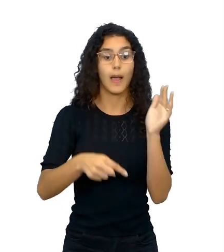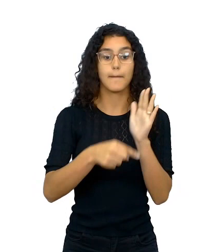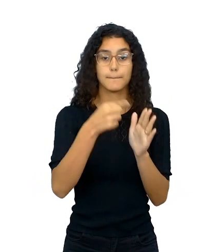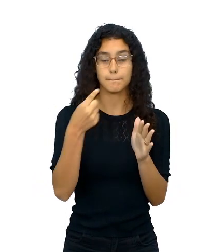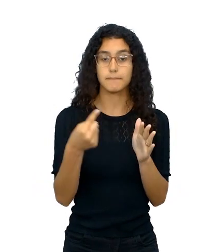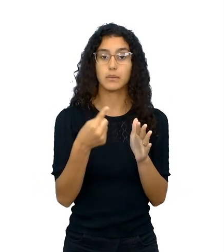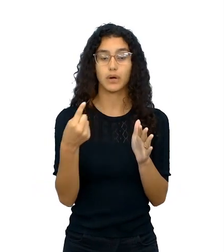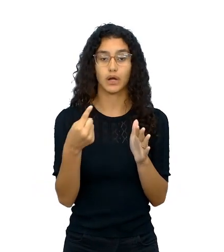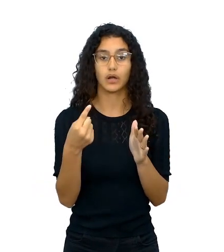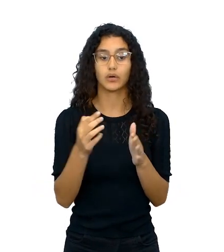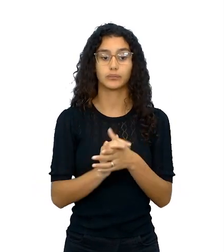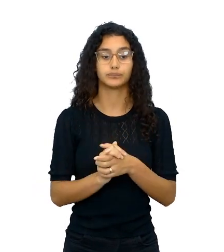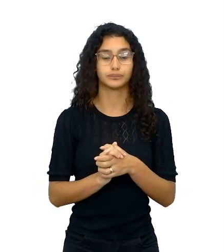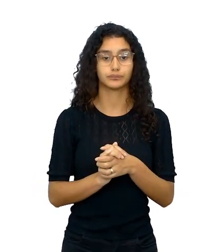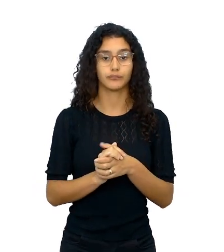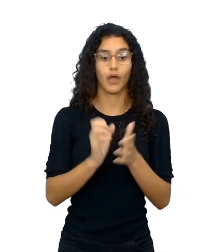primeira